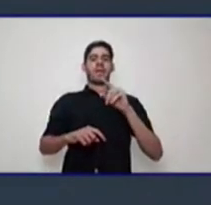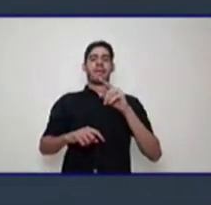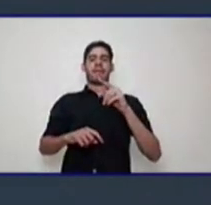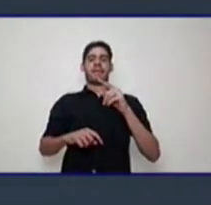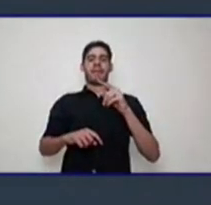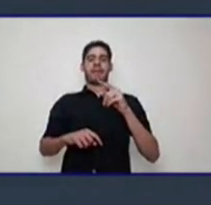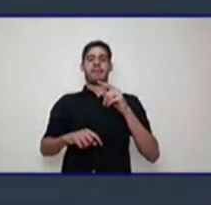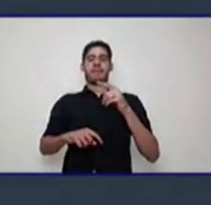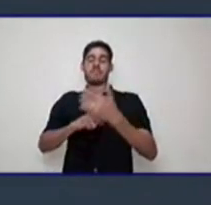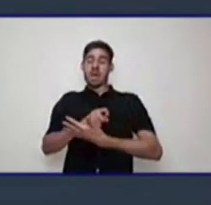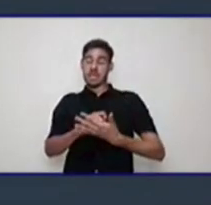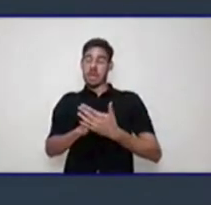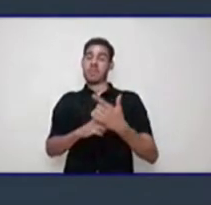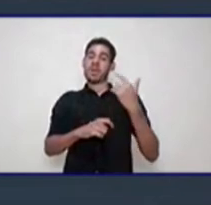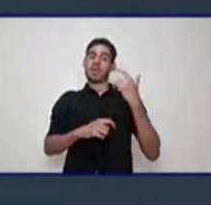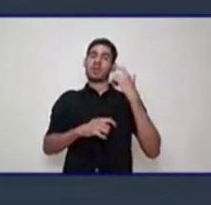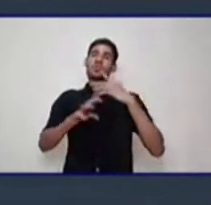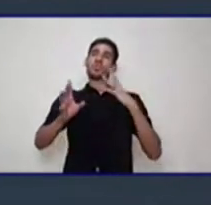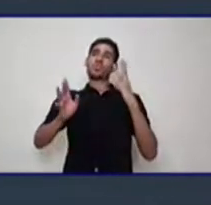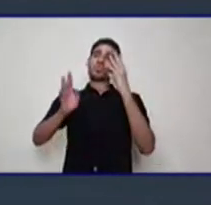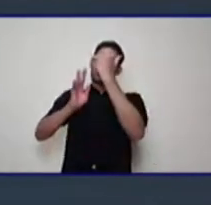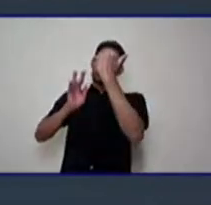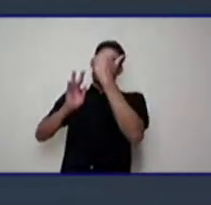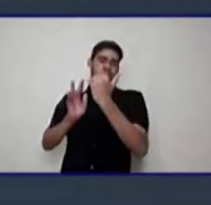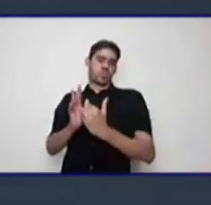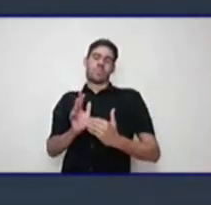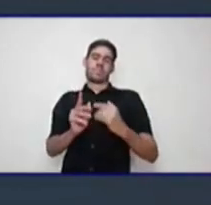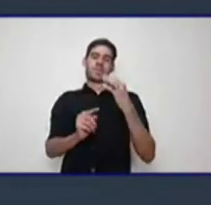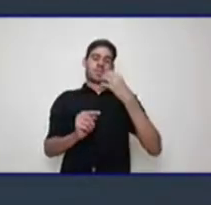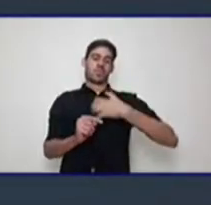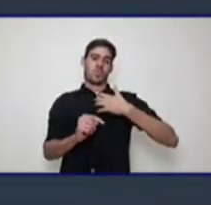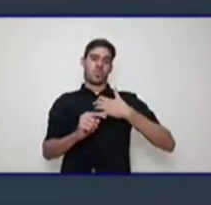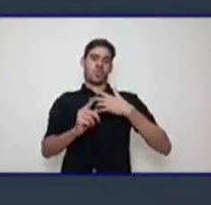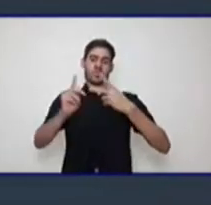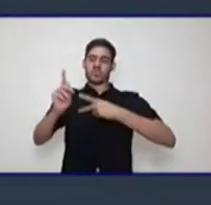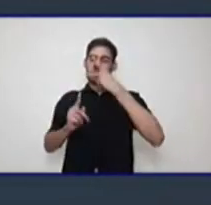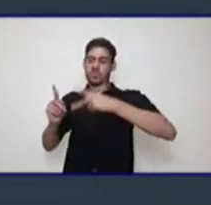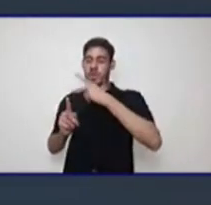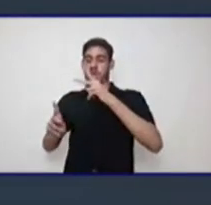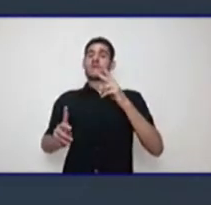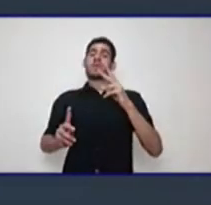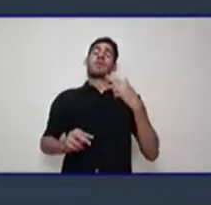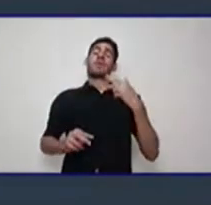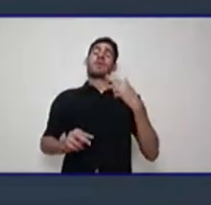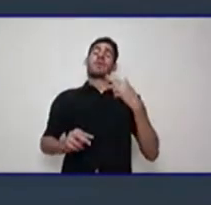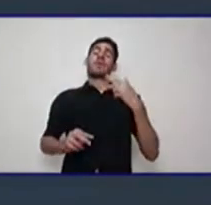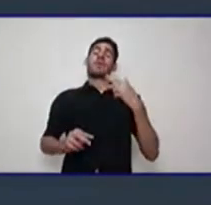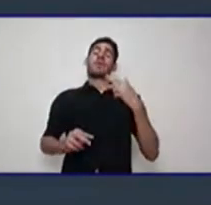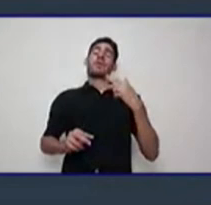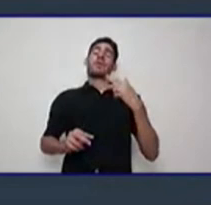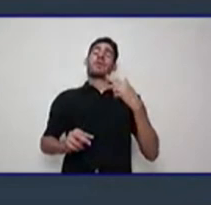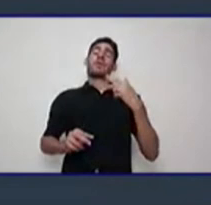classicamente, pelo menos, como discursos de ódio. E, portanto, eu reservaria essa expressão,